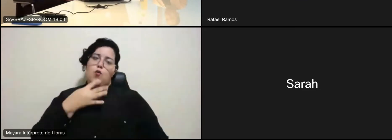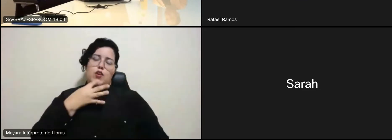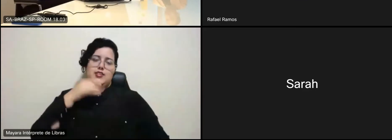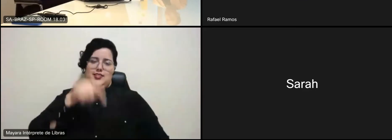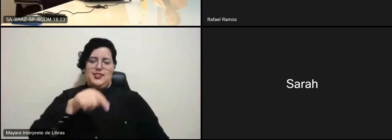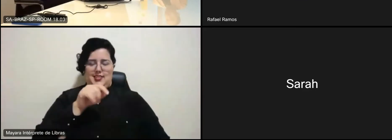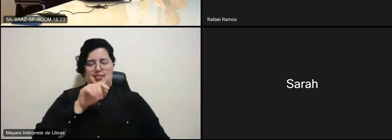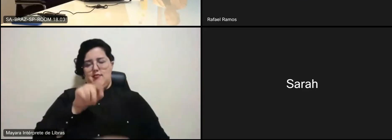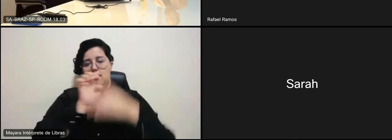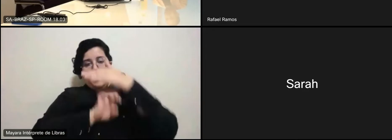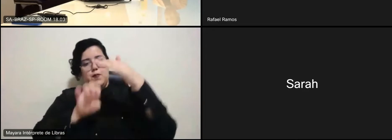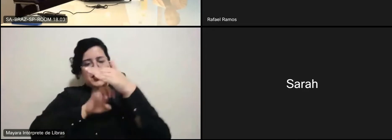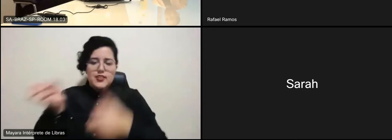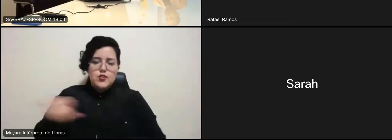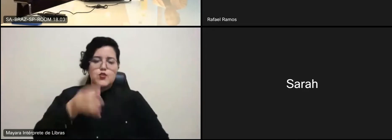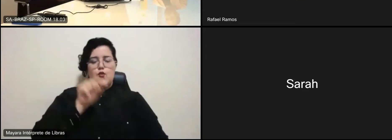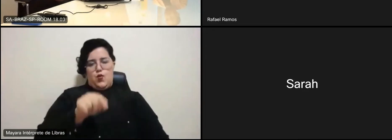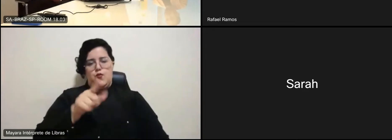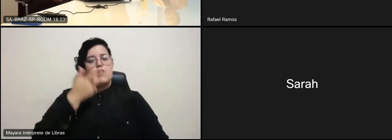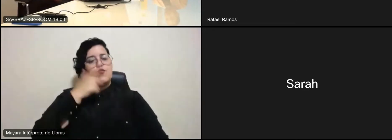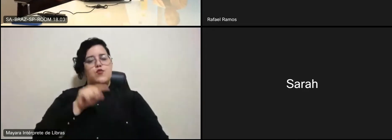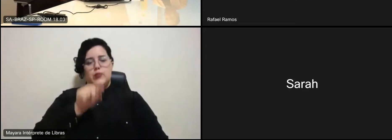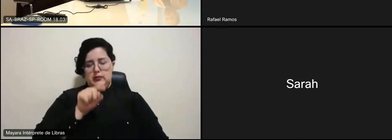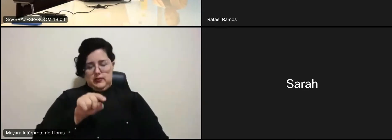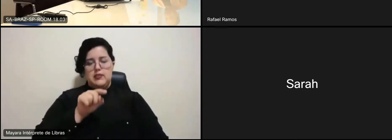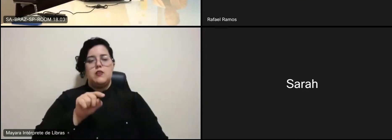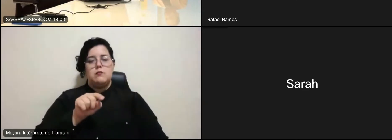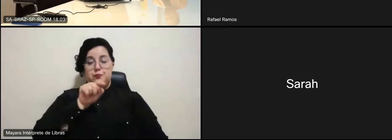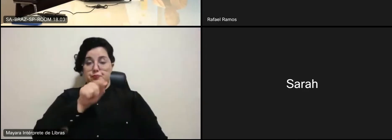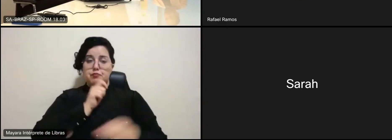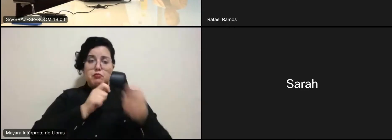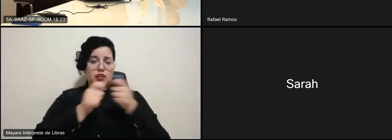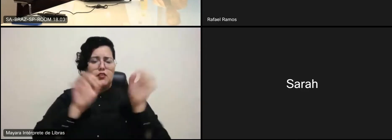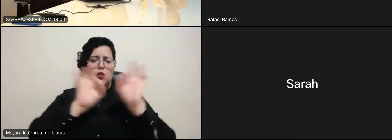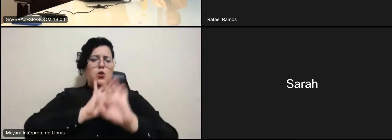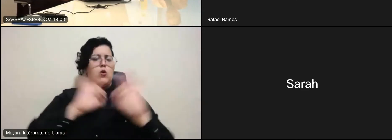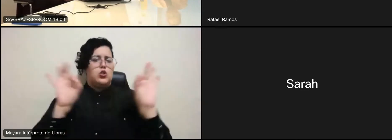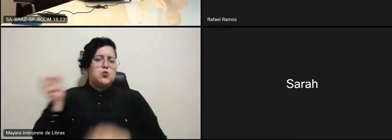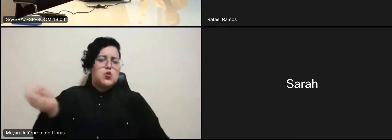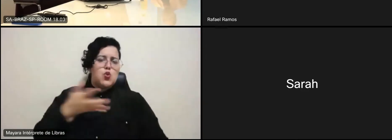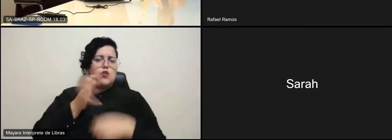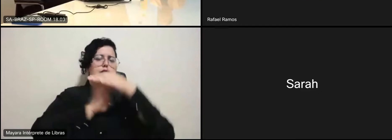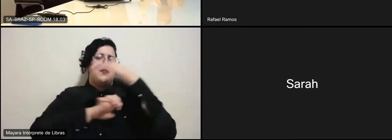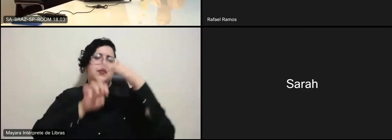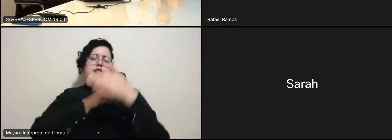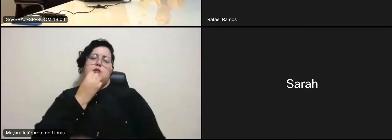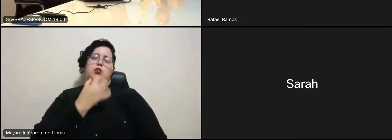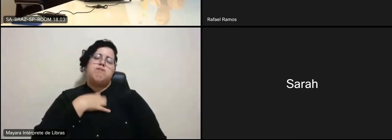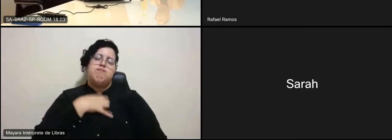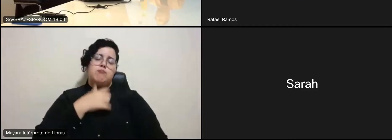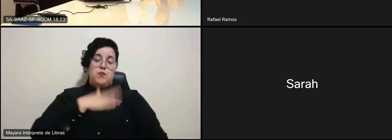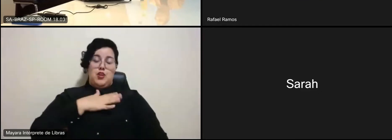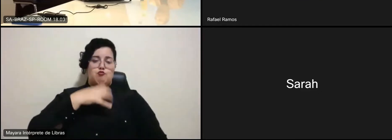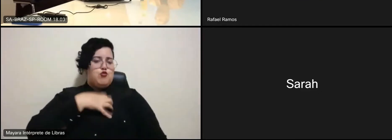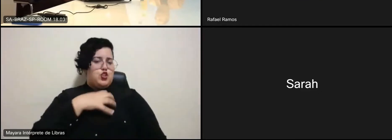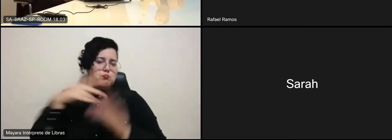Suizê. E aí foi onde, logo na entrevista, eu me senti acolhido. Eu me senti que o meu jeito não interferiria